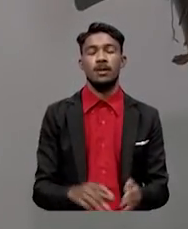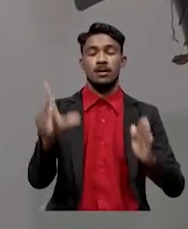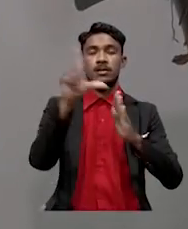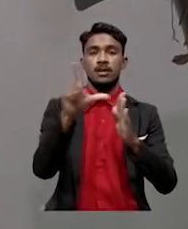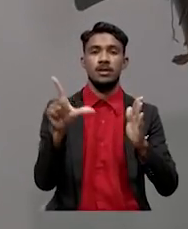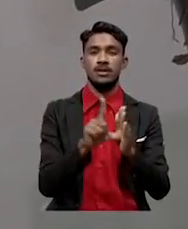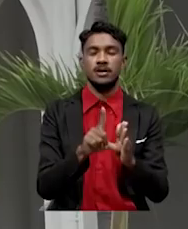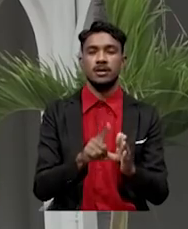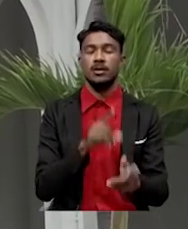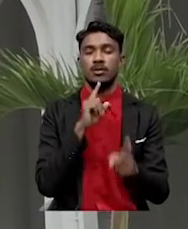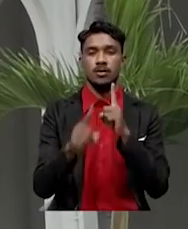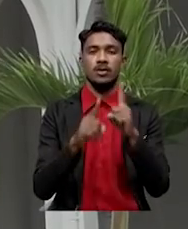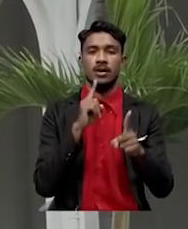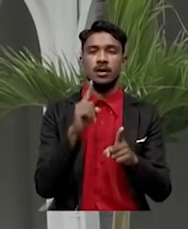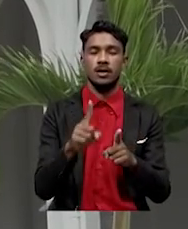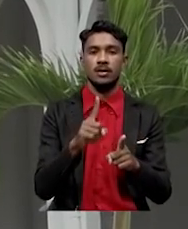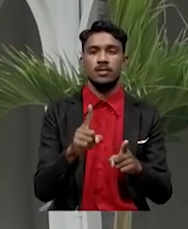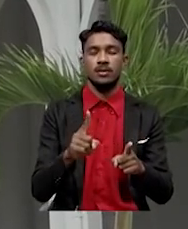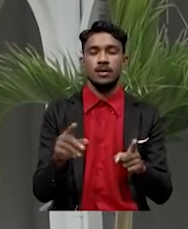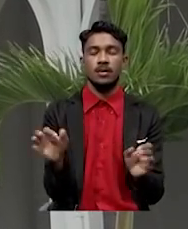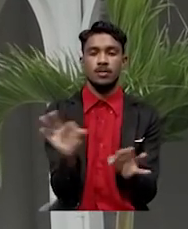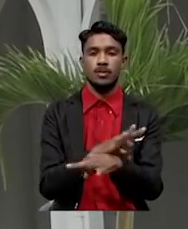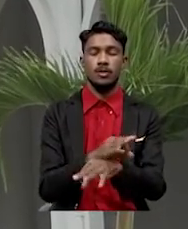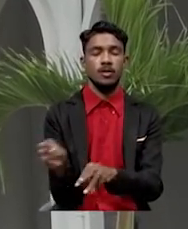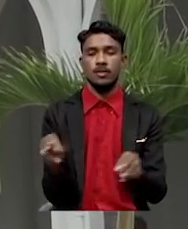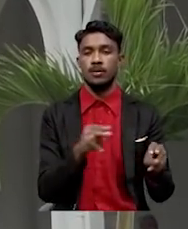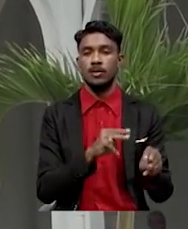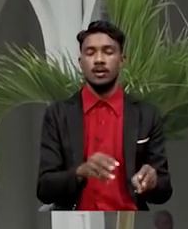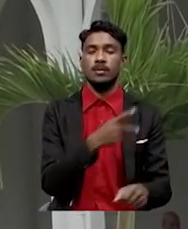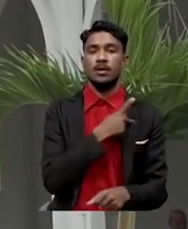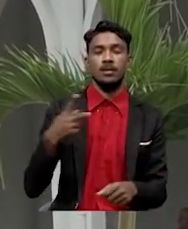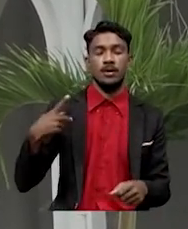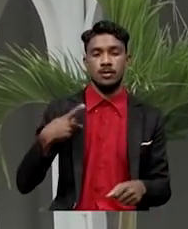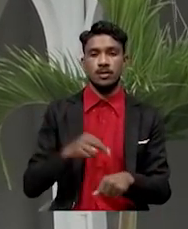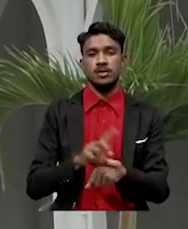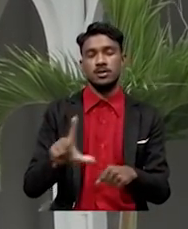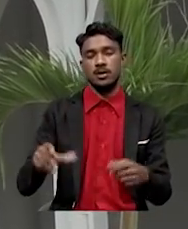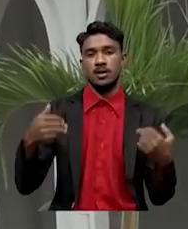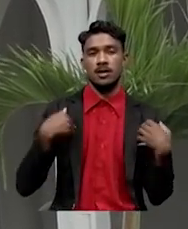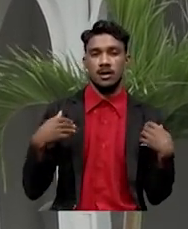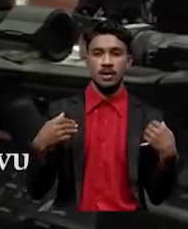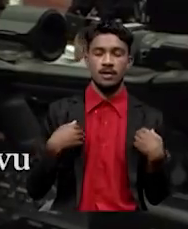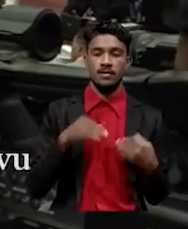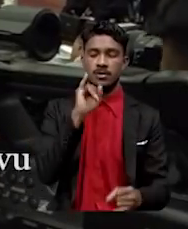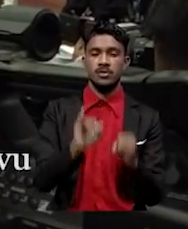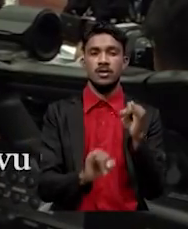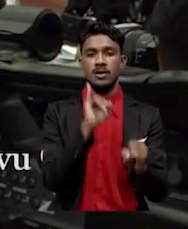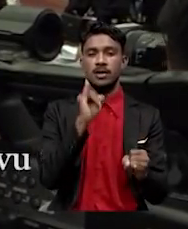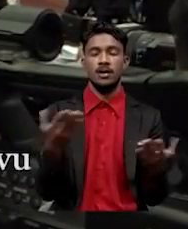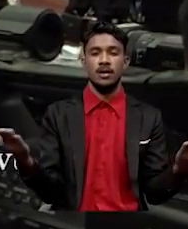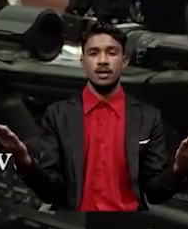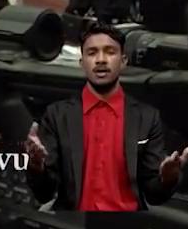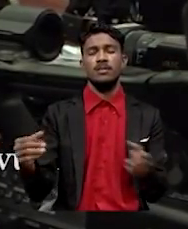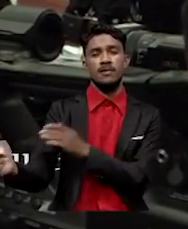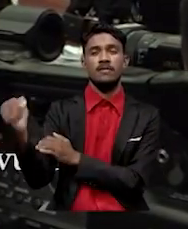Constitucionalista nem explica, dissolução do Parlamento Nacional tem que ir a uma justificação mansa jurídica, nem bem